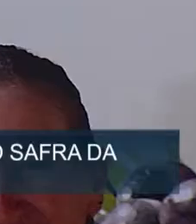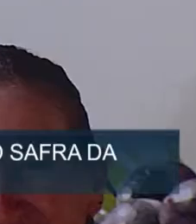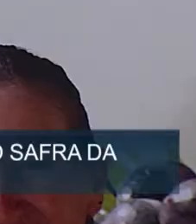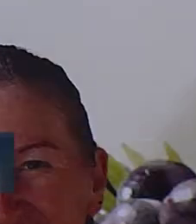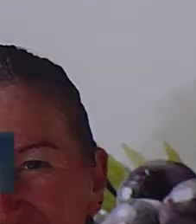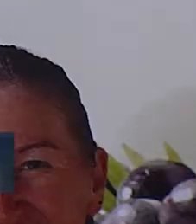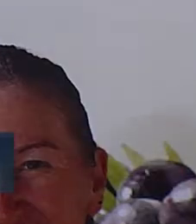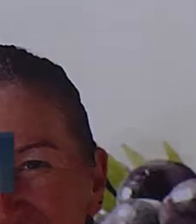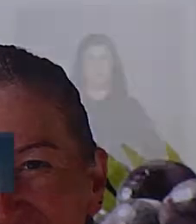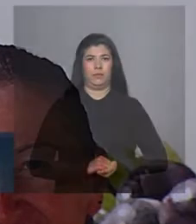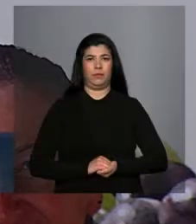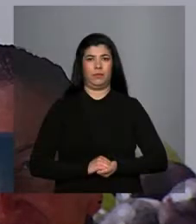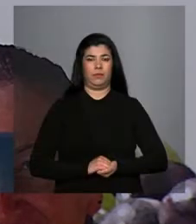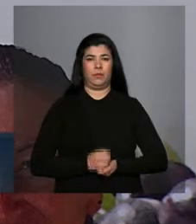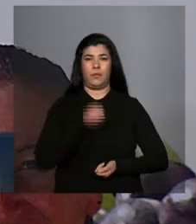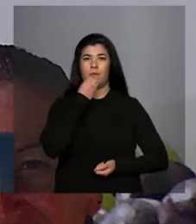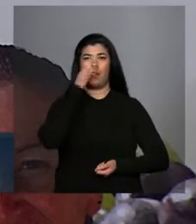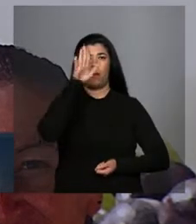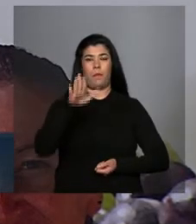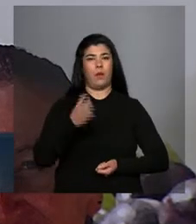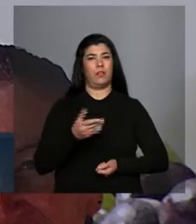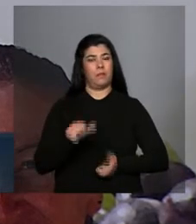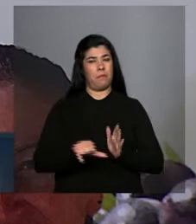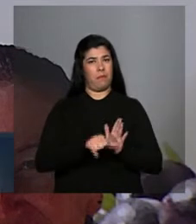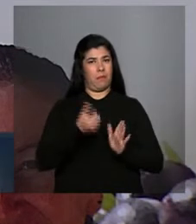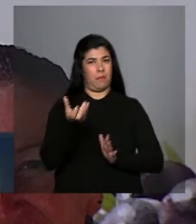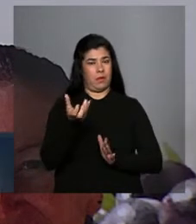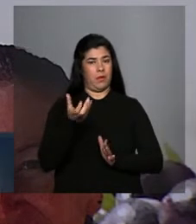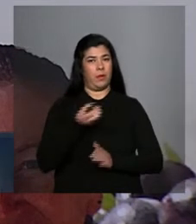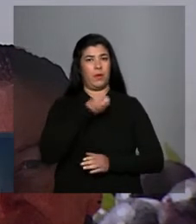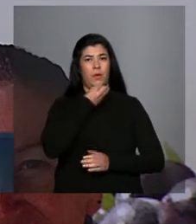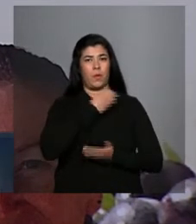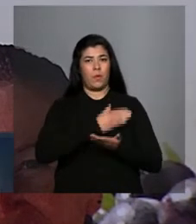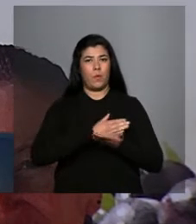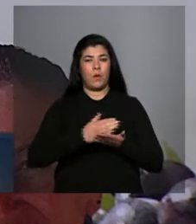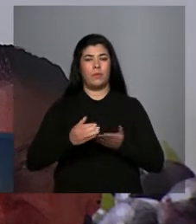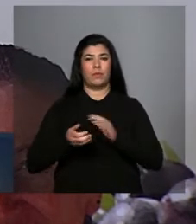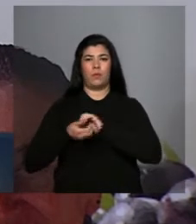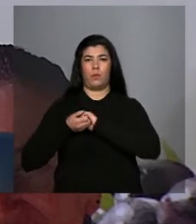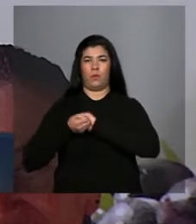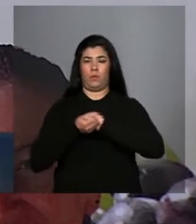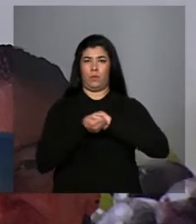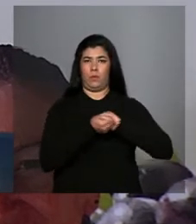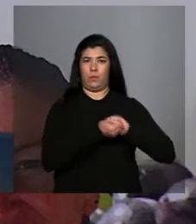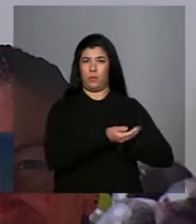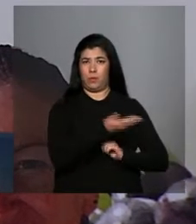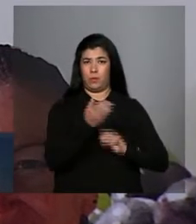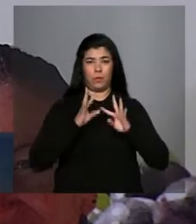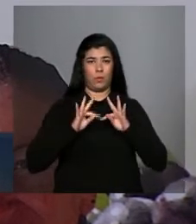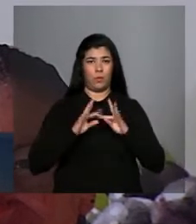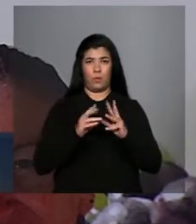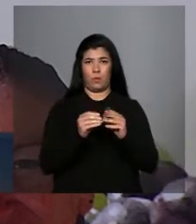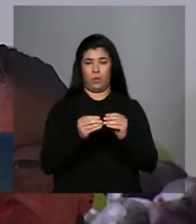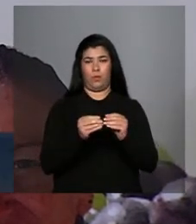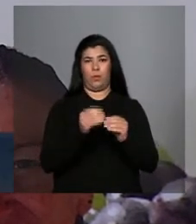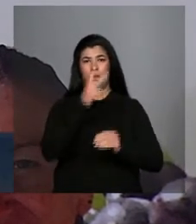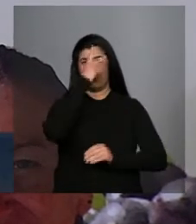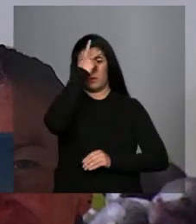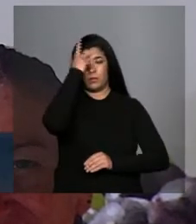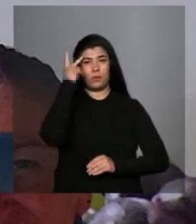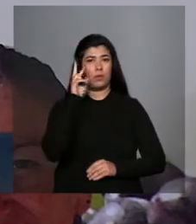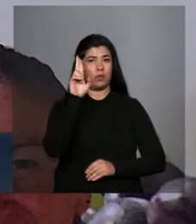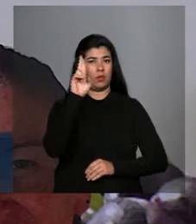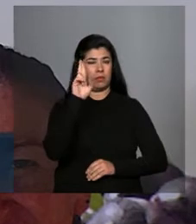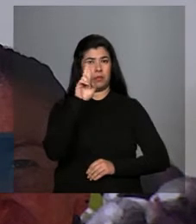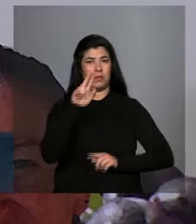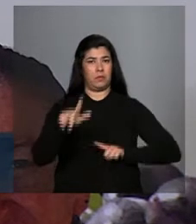Boa tarde. Eu gostaria de começar cumprimentando aqui todos os